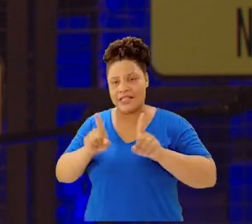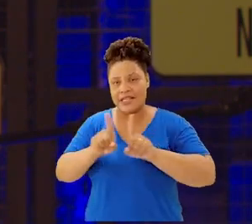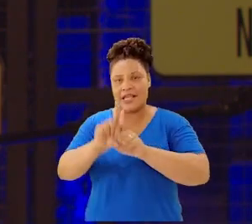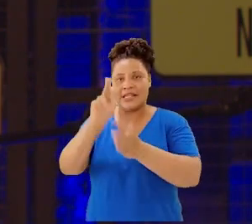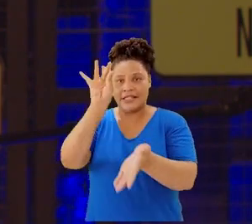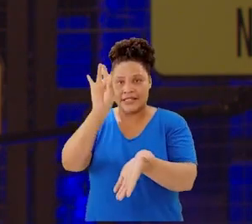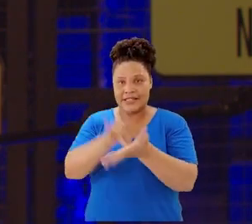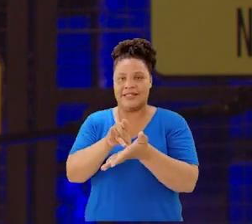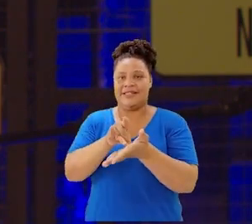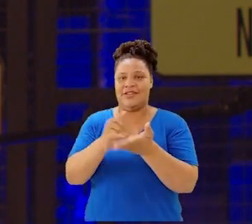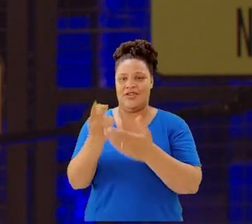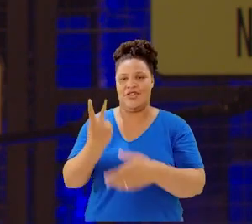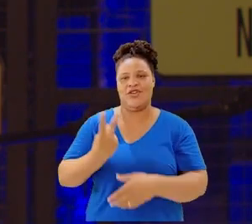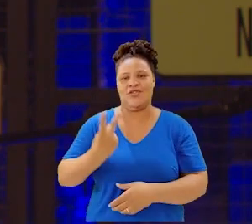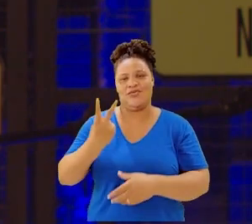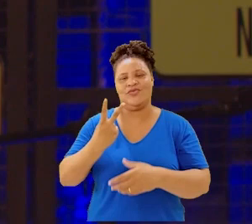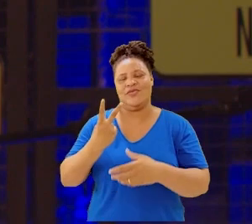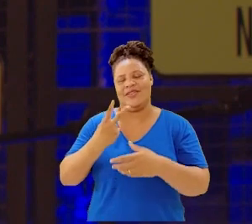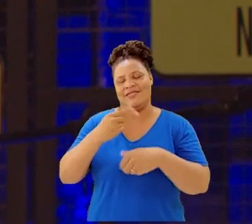coisa amarrada.